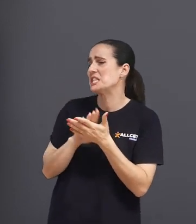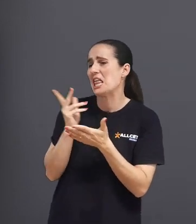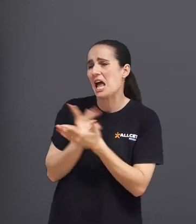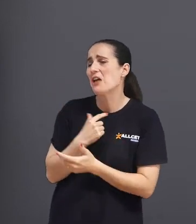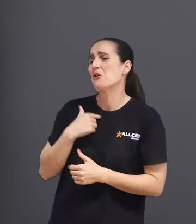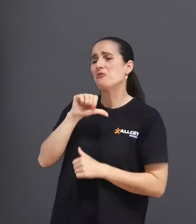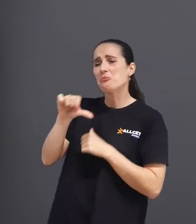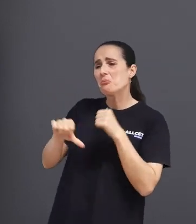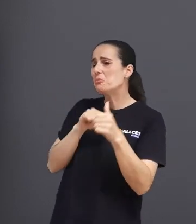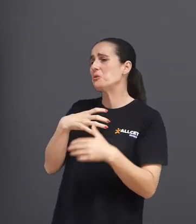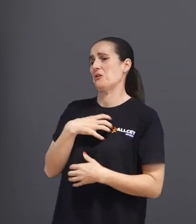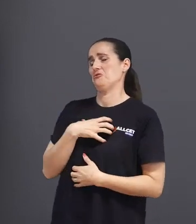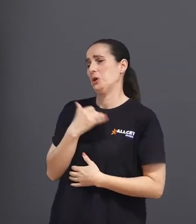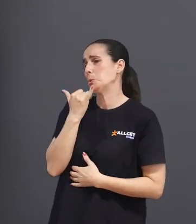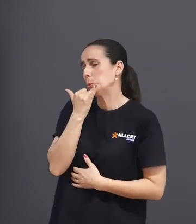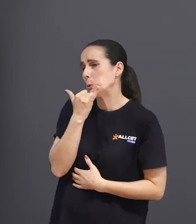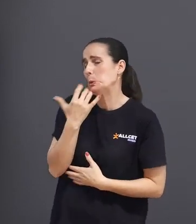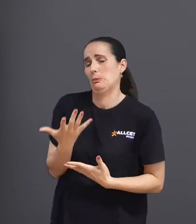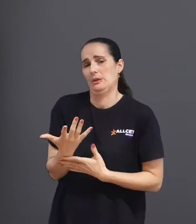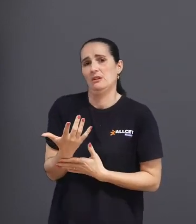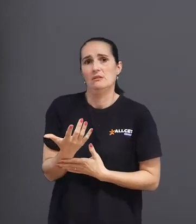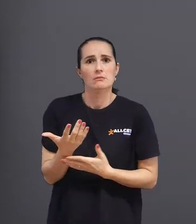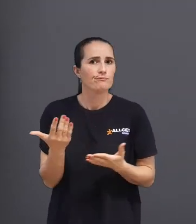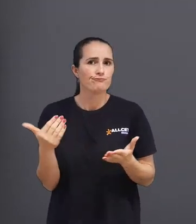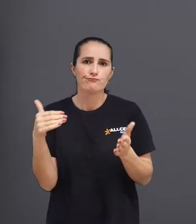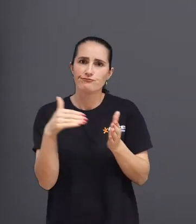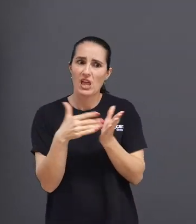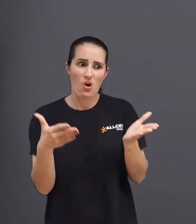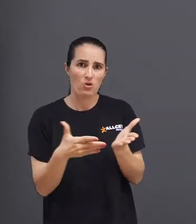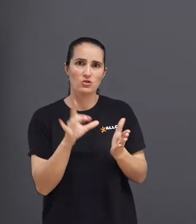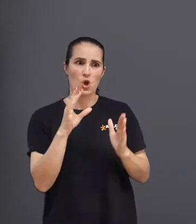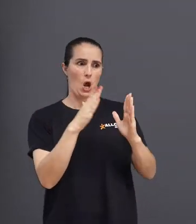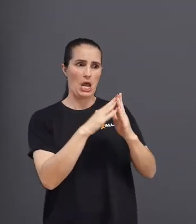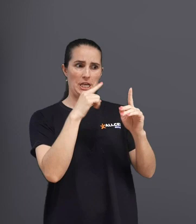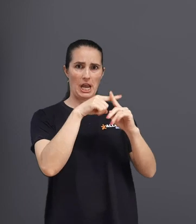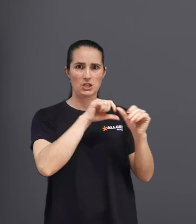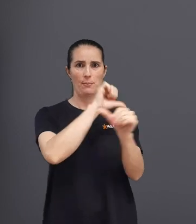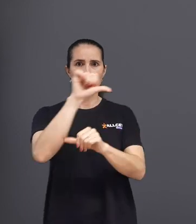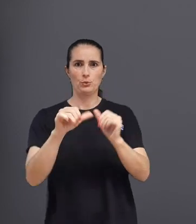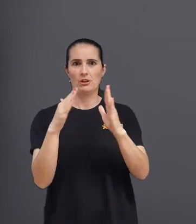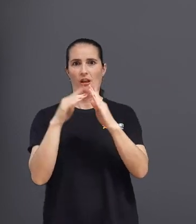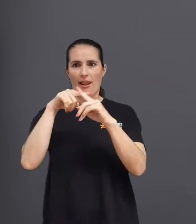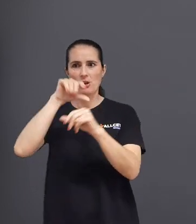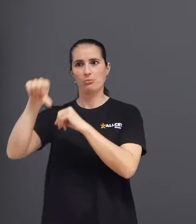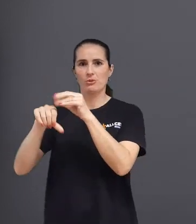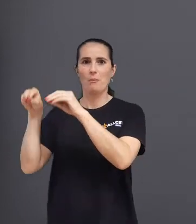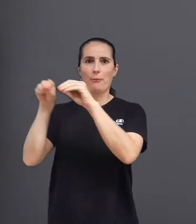que o meu marido não é meu inimigo, que eu não podia denunciar ele,